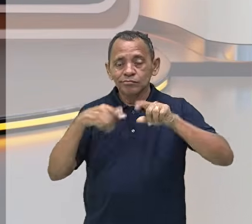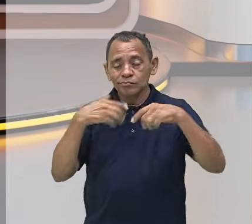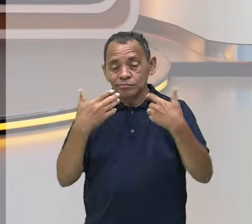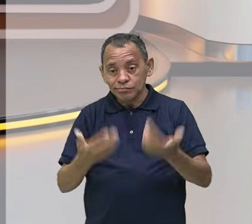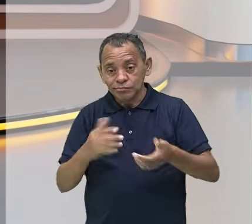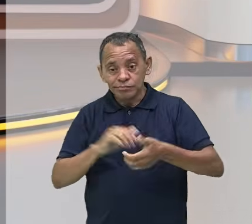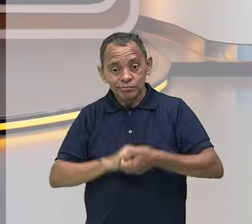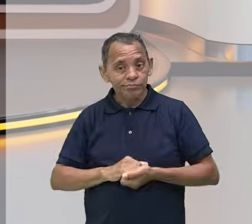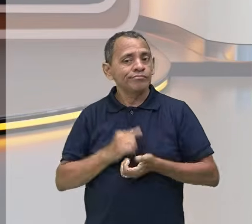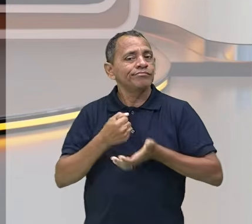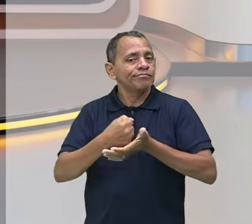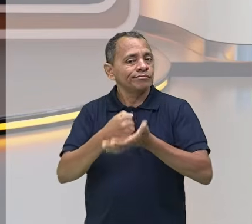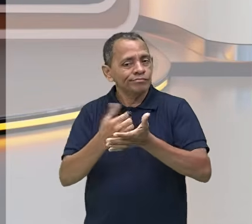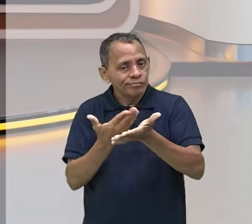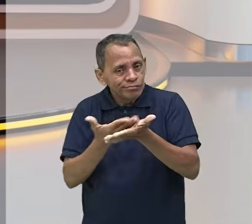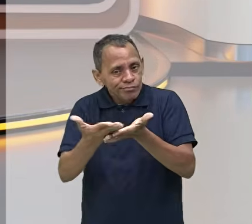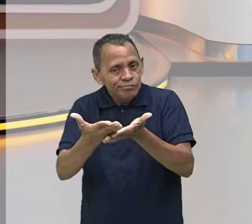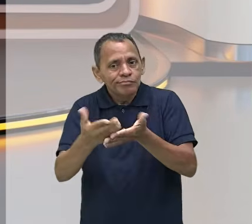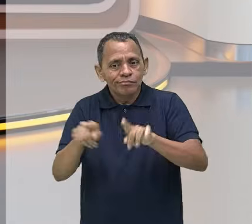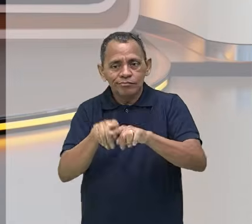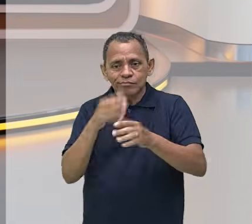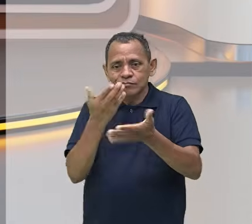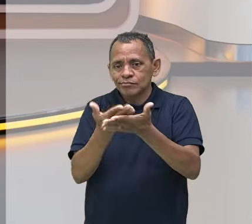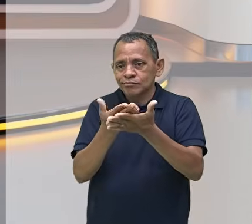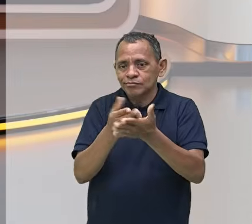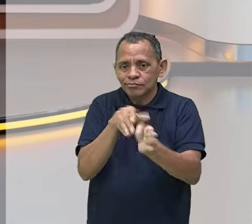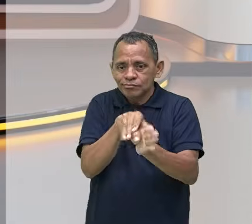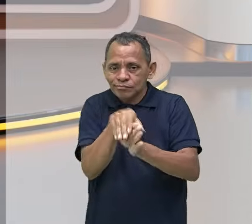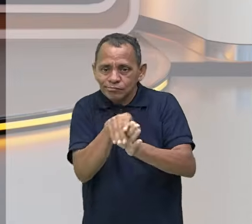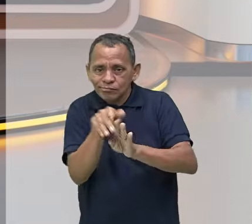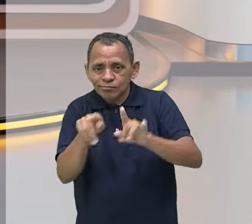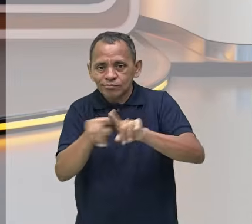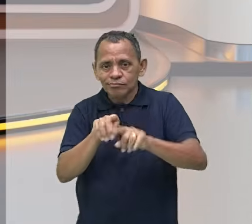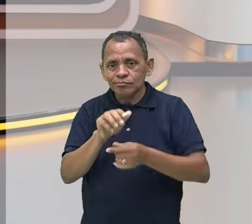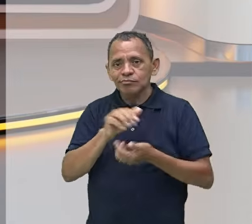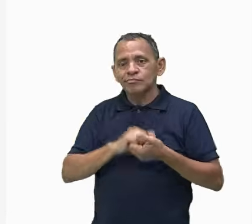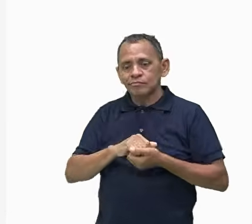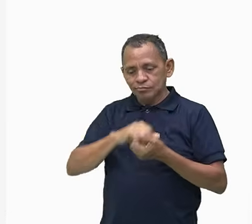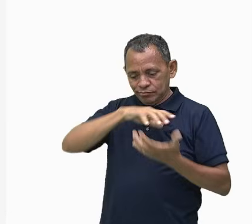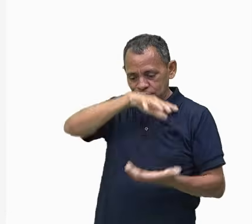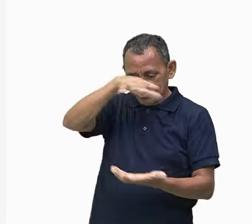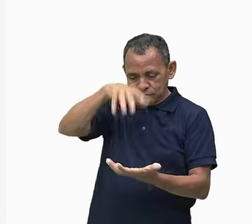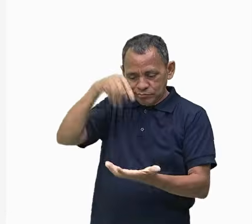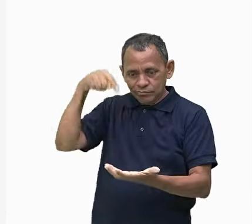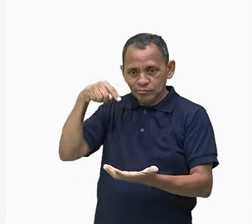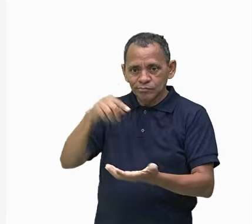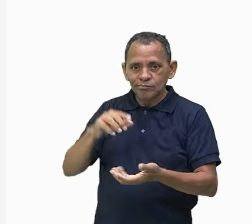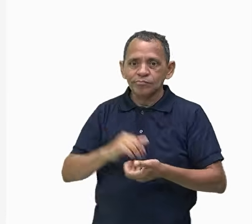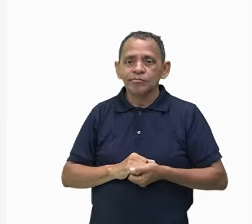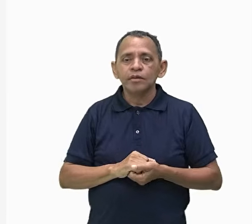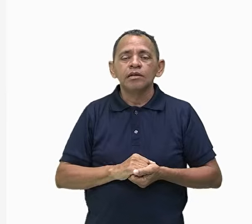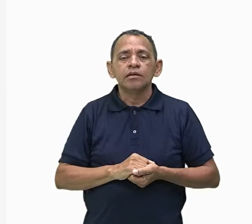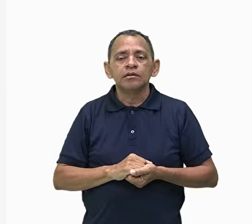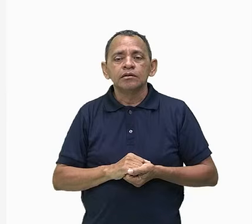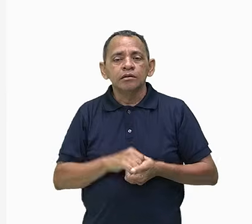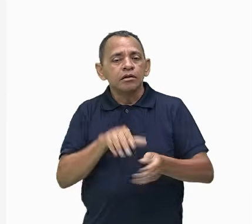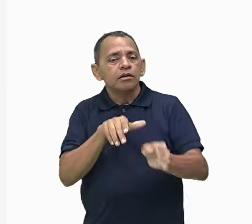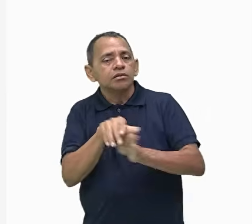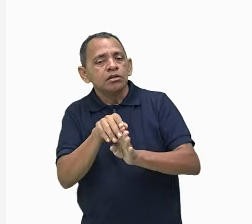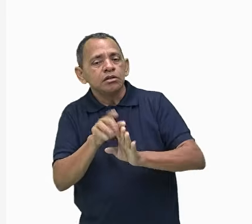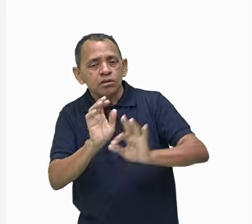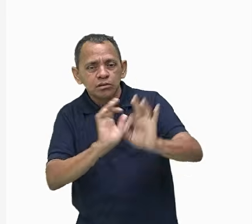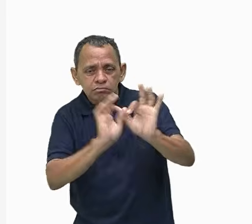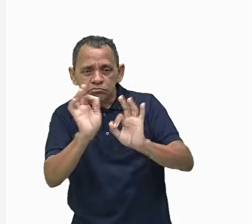iniciar os nossos estudos e verificando aí sobre a orientação no espaço terrestre. Essa orientação, gente, que vai